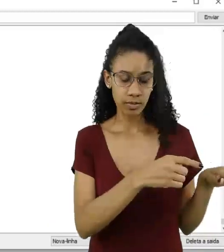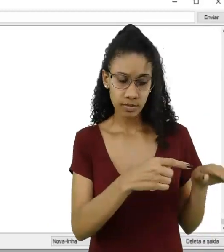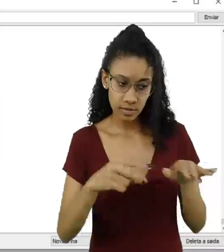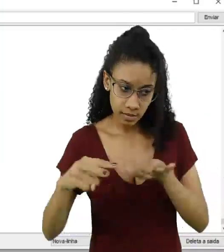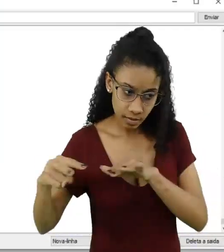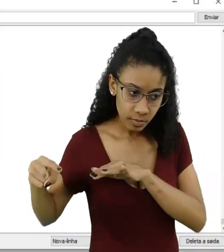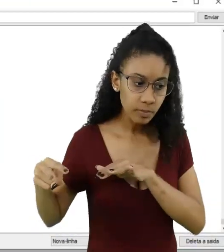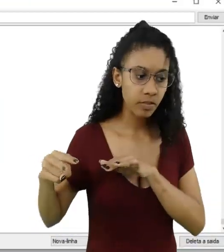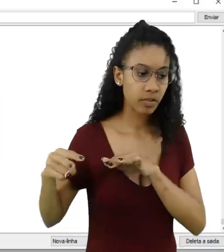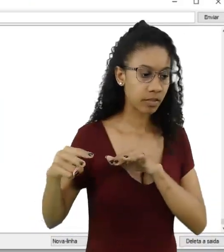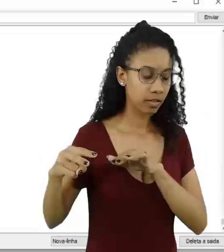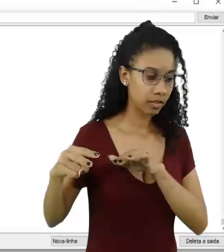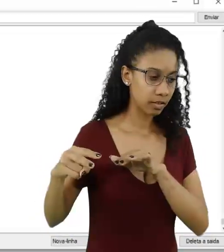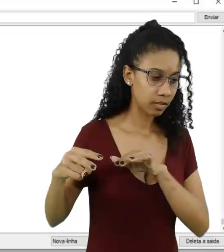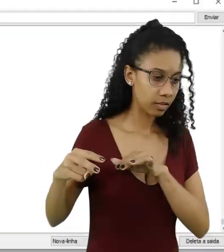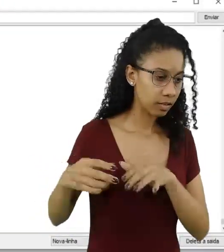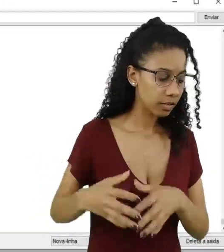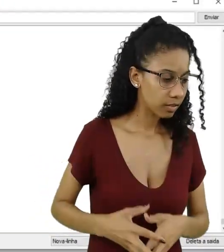semana.